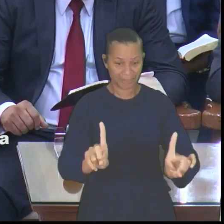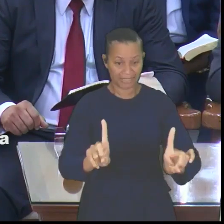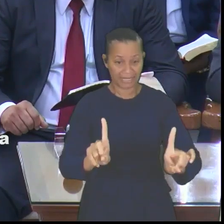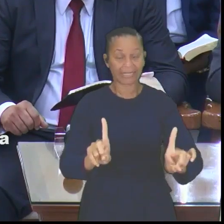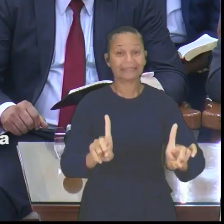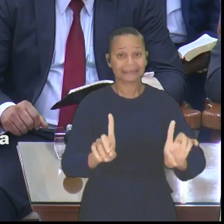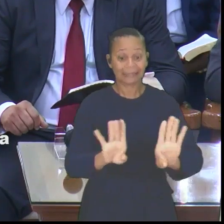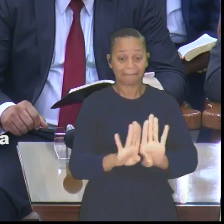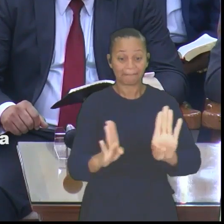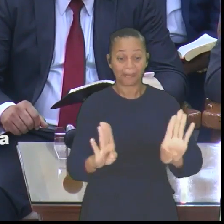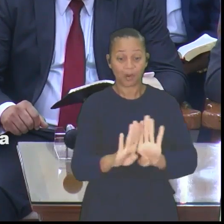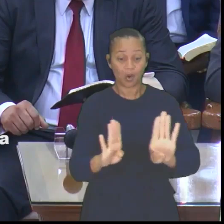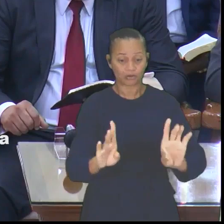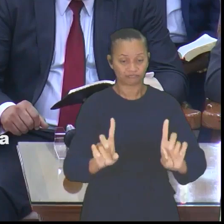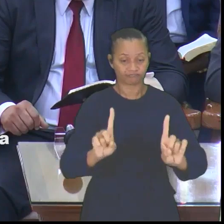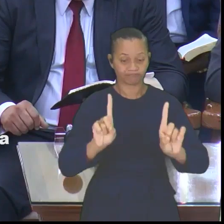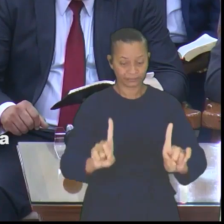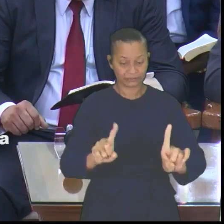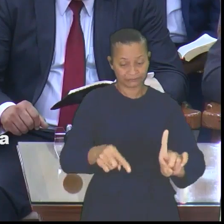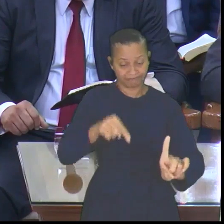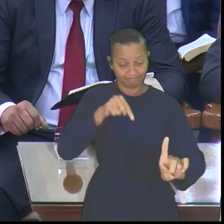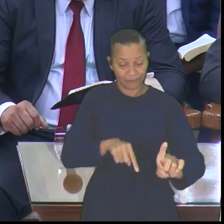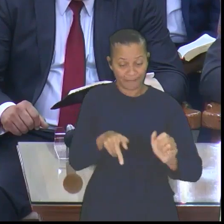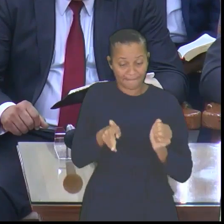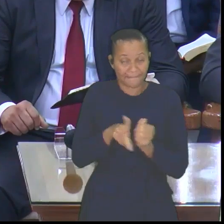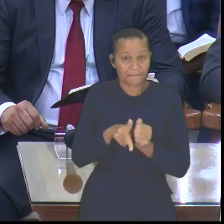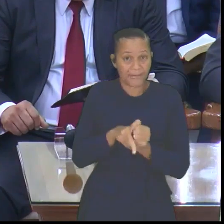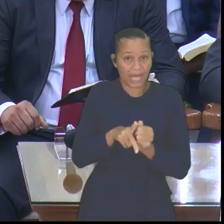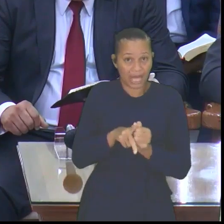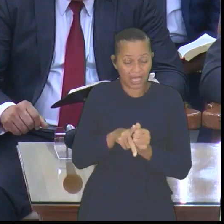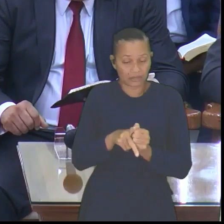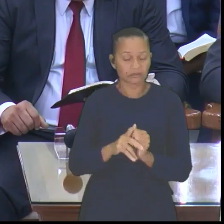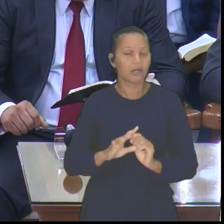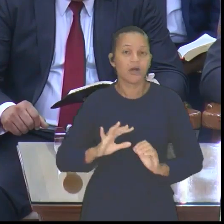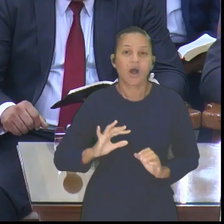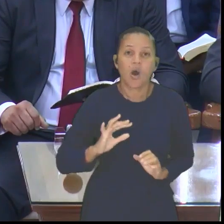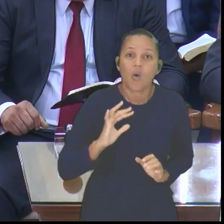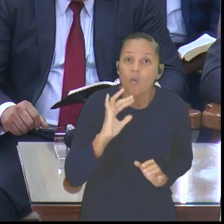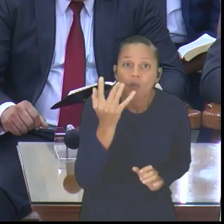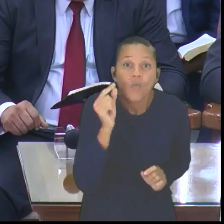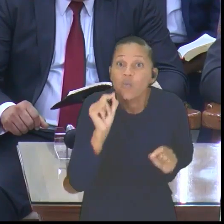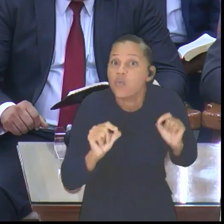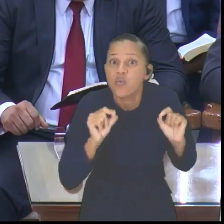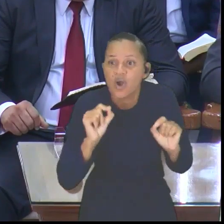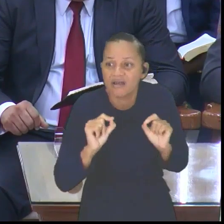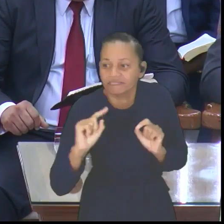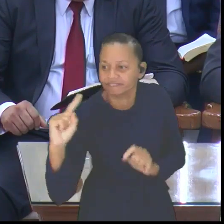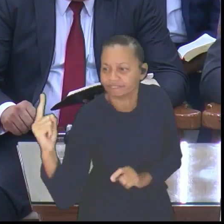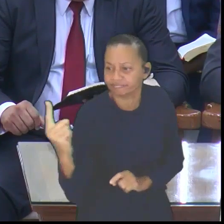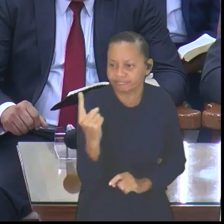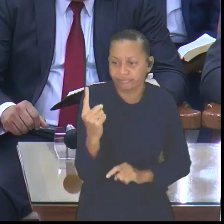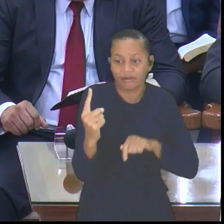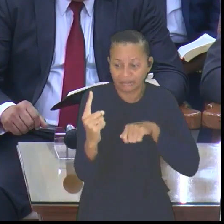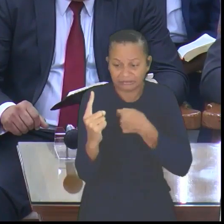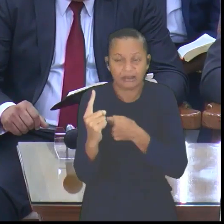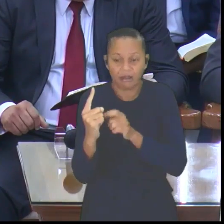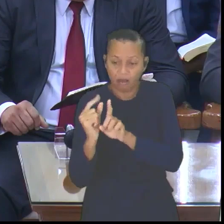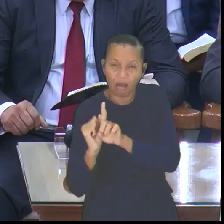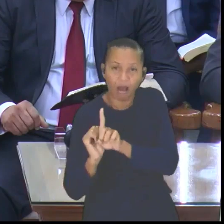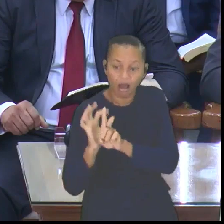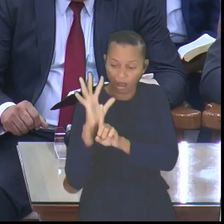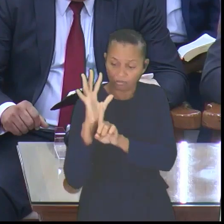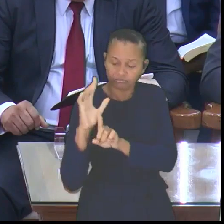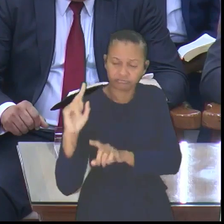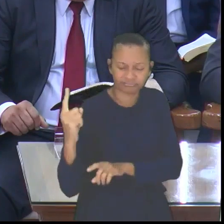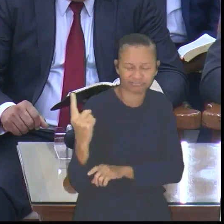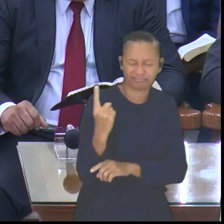porta guardavam a prisão. E eis que sobreveio o anjo do Senhor, e